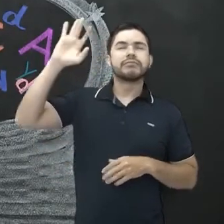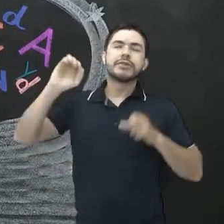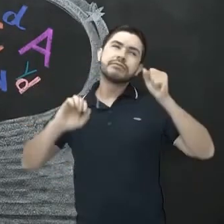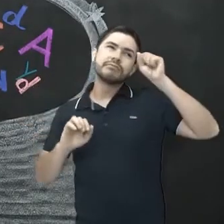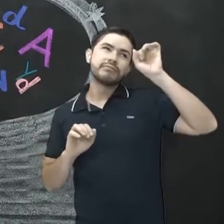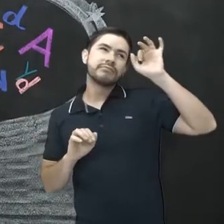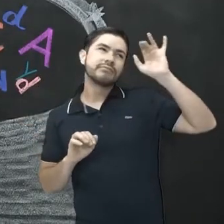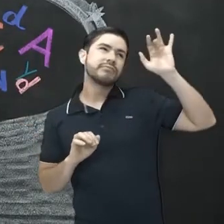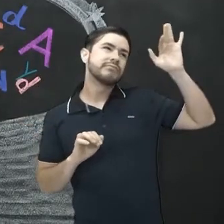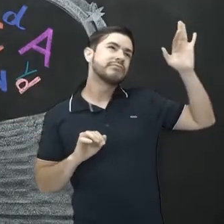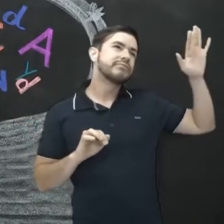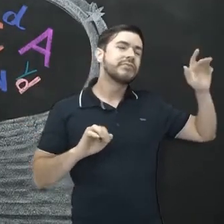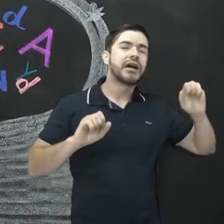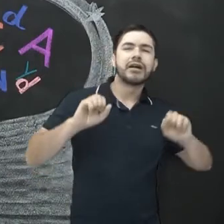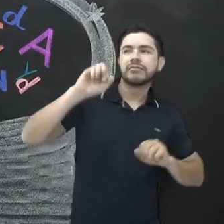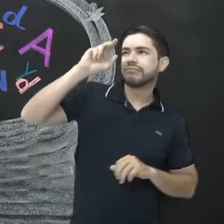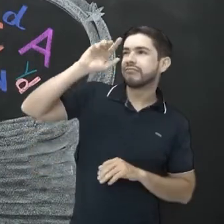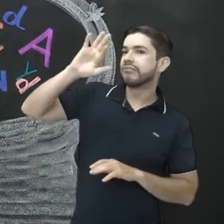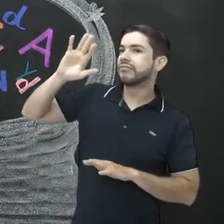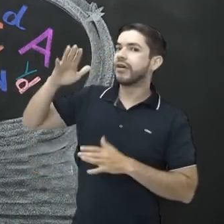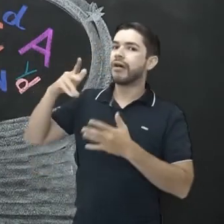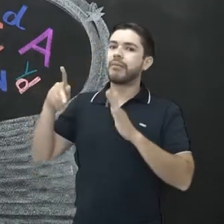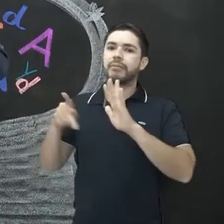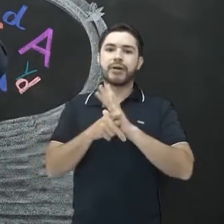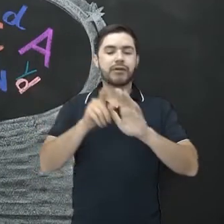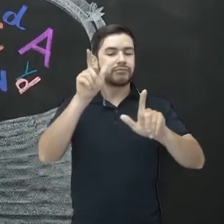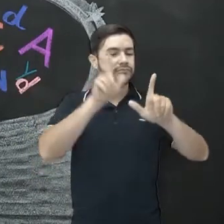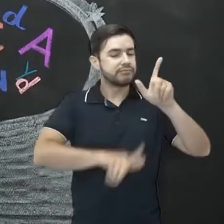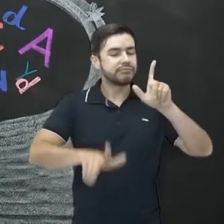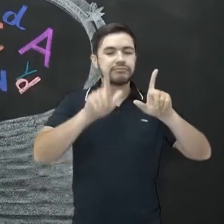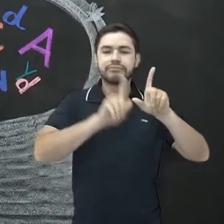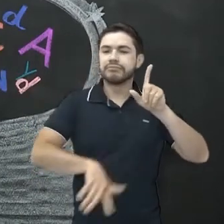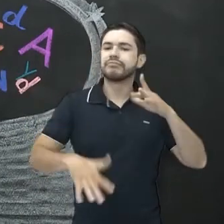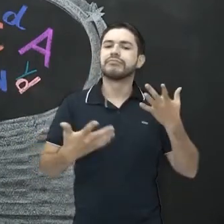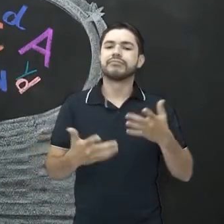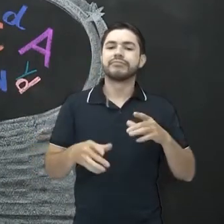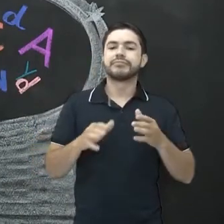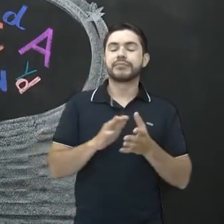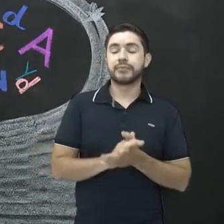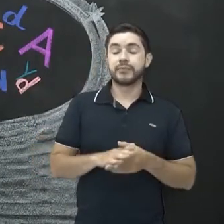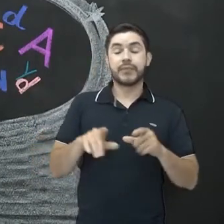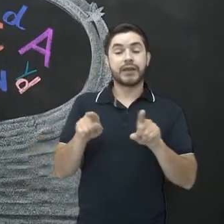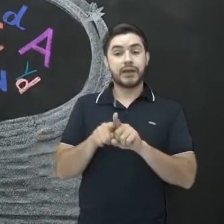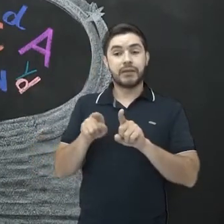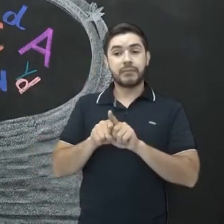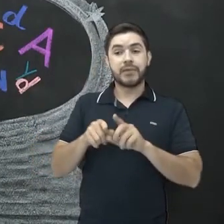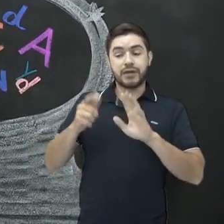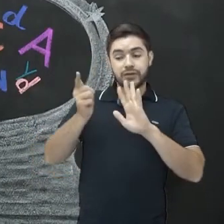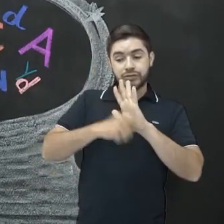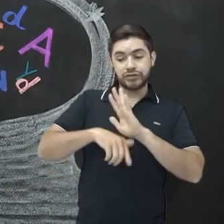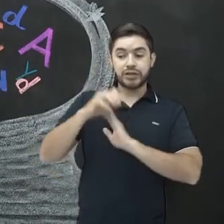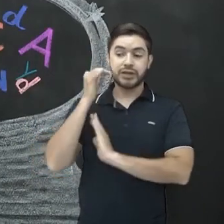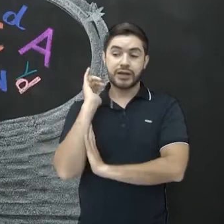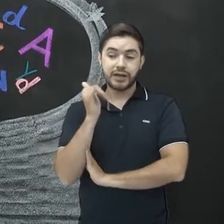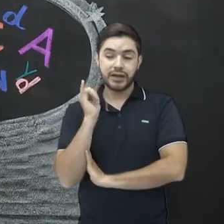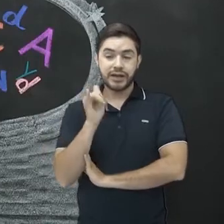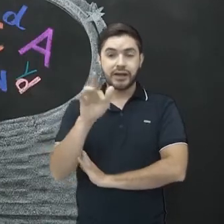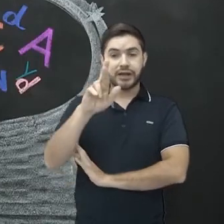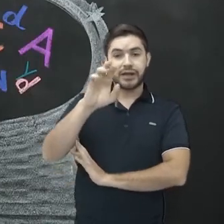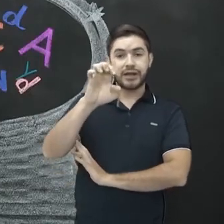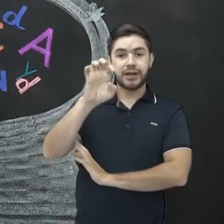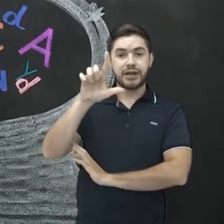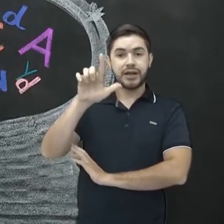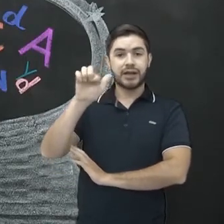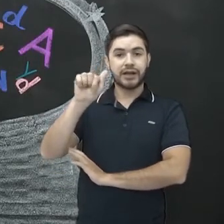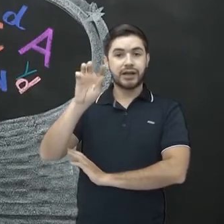uso dos recursos literários, o relato se baseia em fatos reais, em construções da vida real.